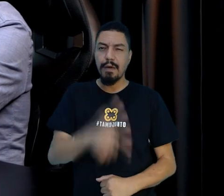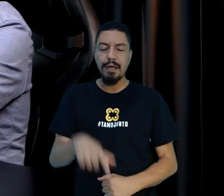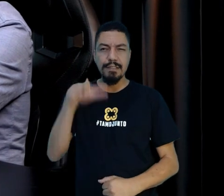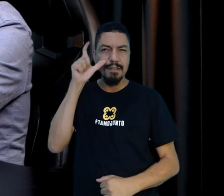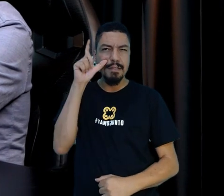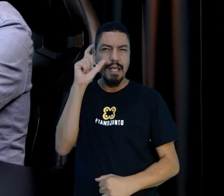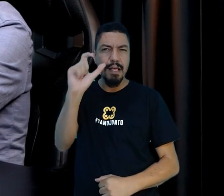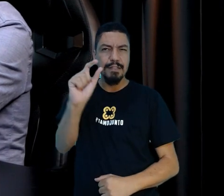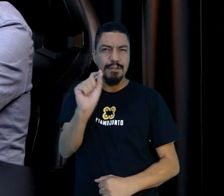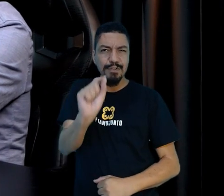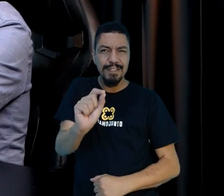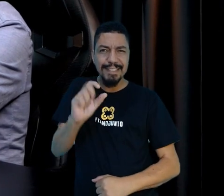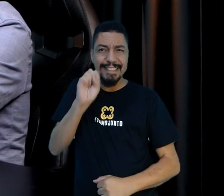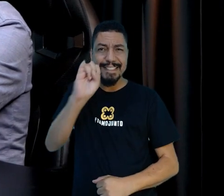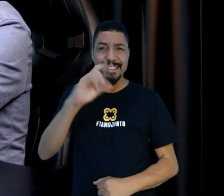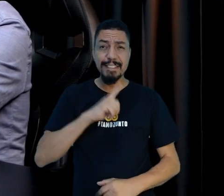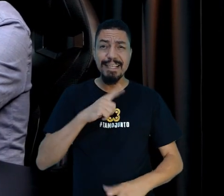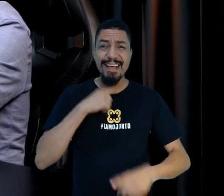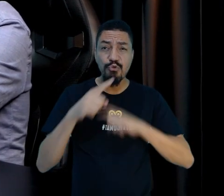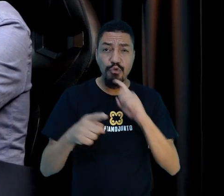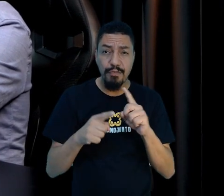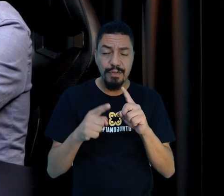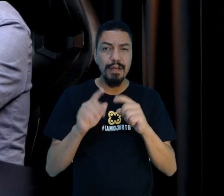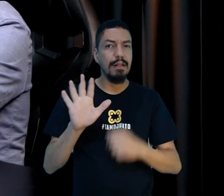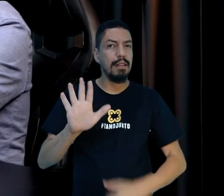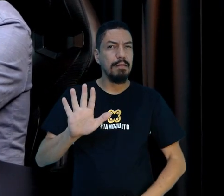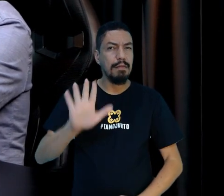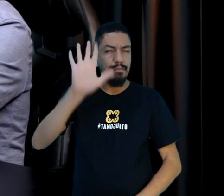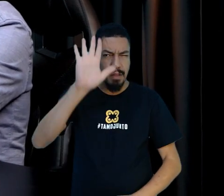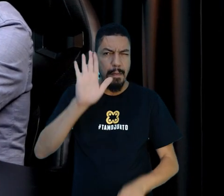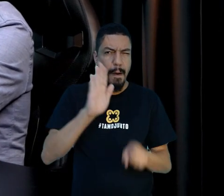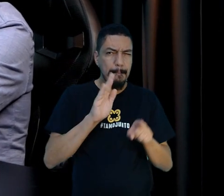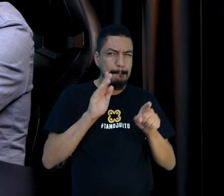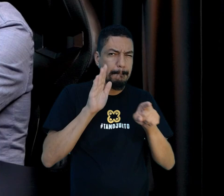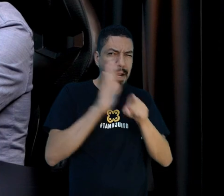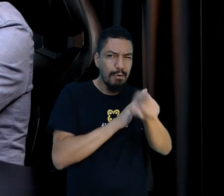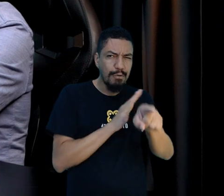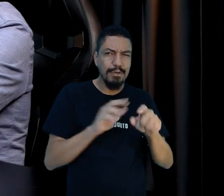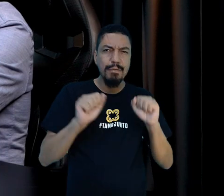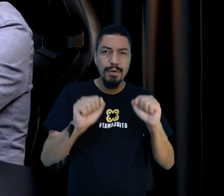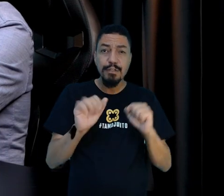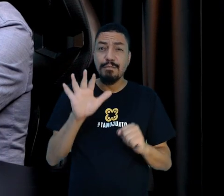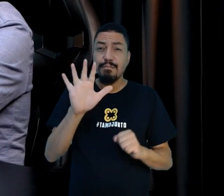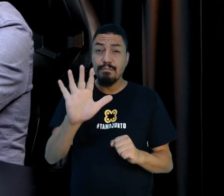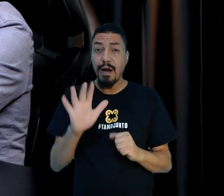assim, na dúvida, pergunte. Mas ao mesmo tempo,